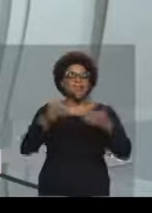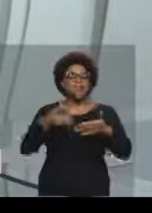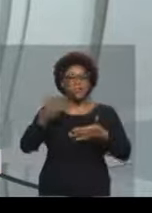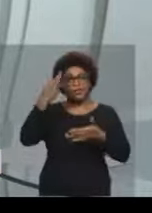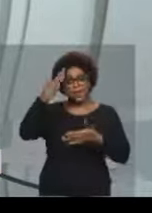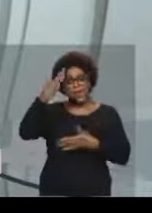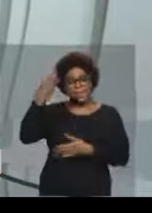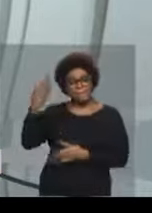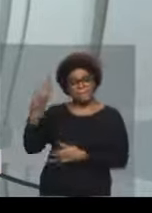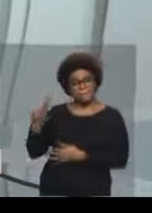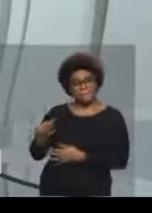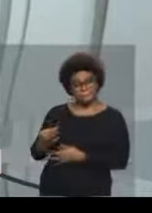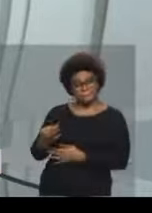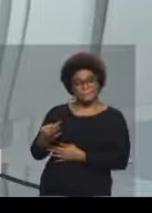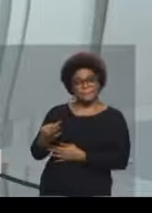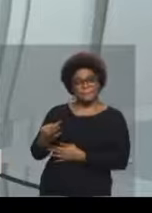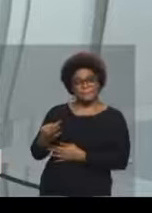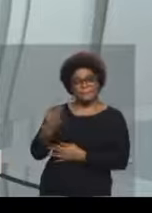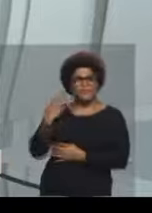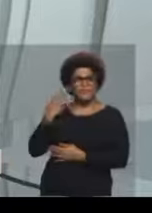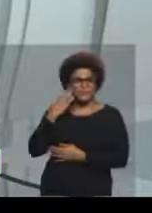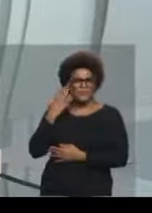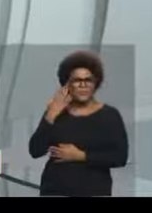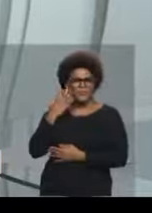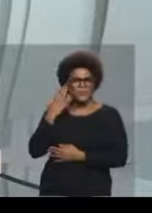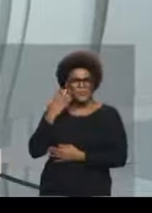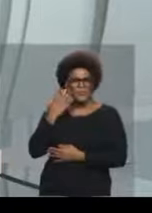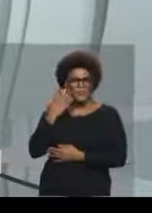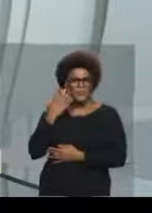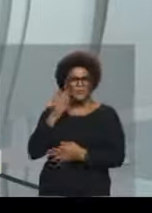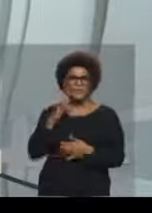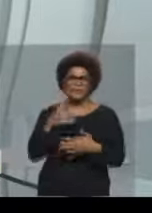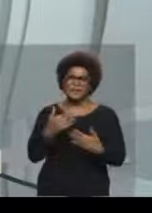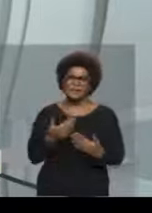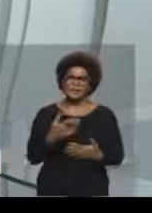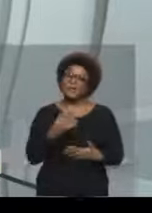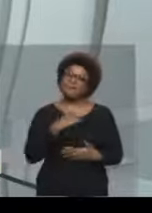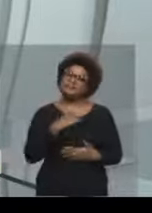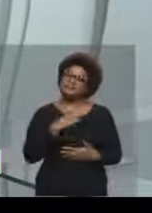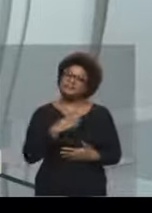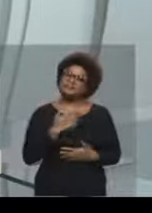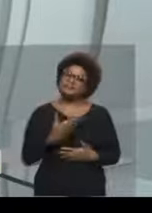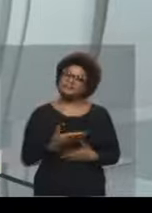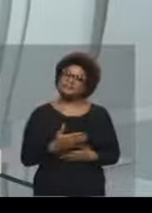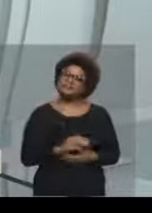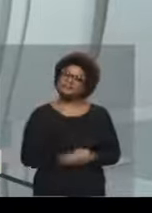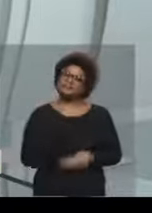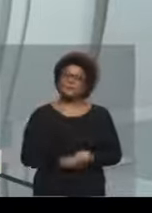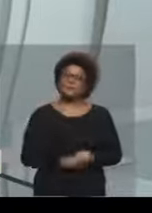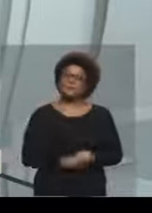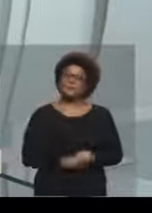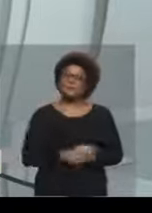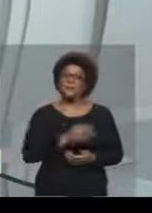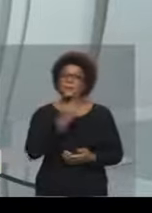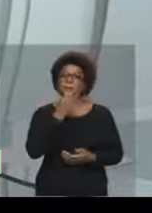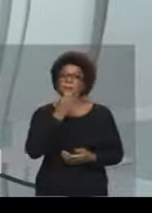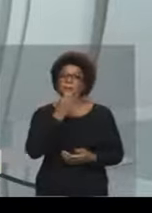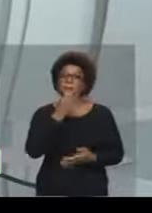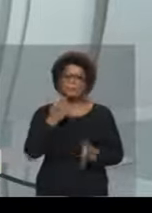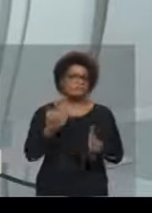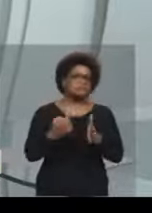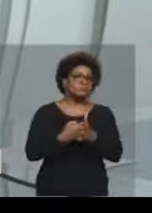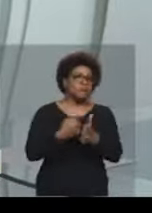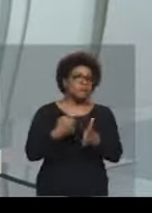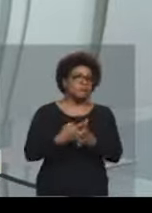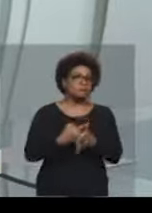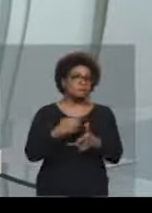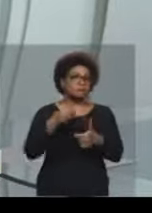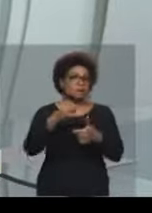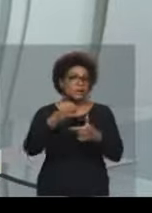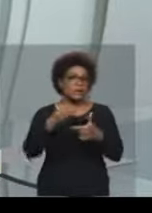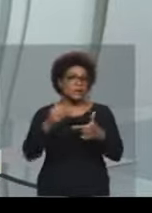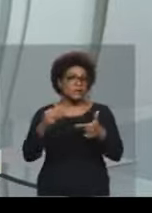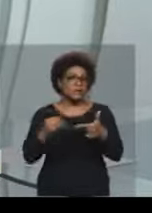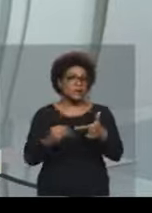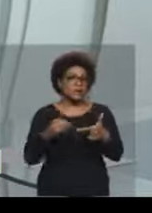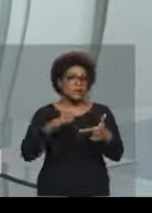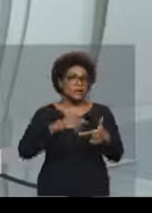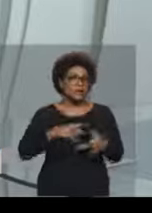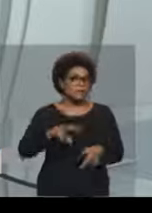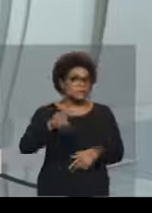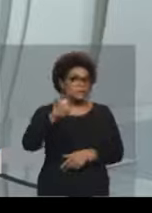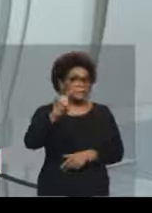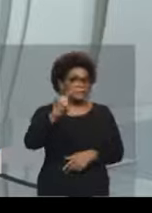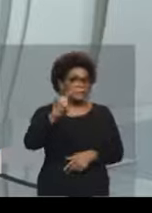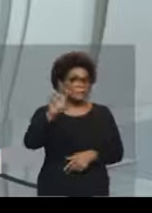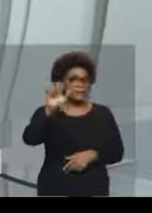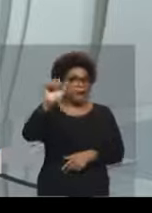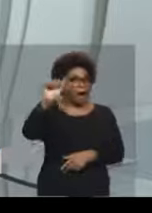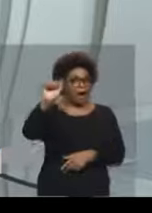interpretação também. Então, nós temos aí as questões do Enem. Então, elas têm as alternativas, né? São 5 alternativas,